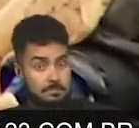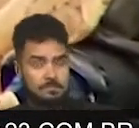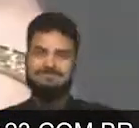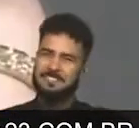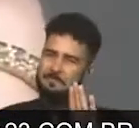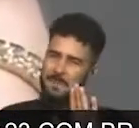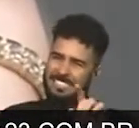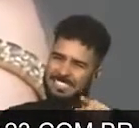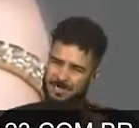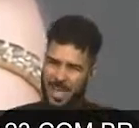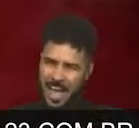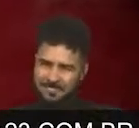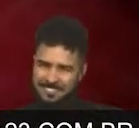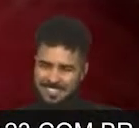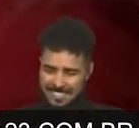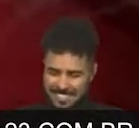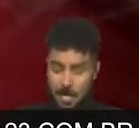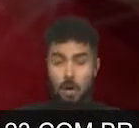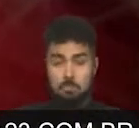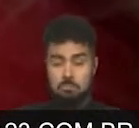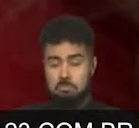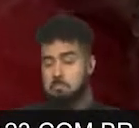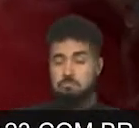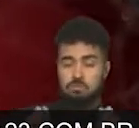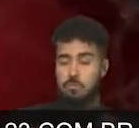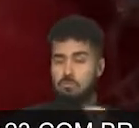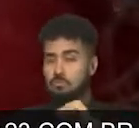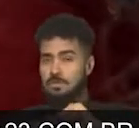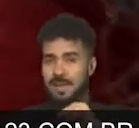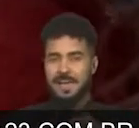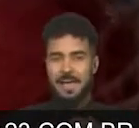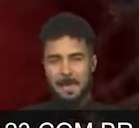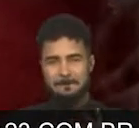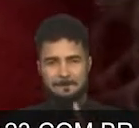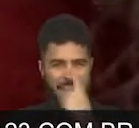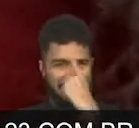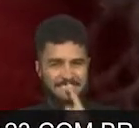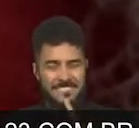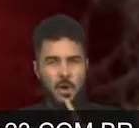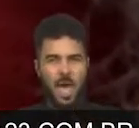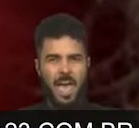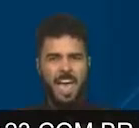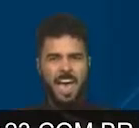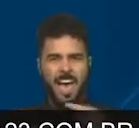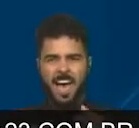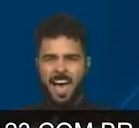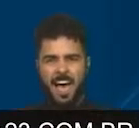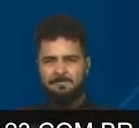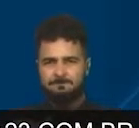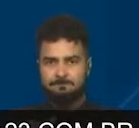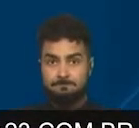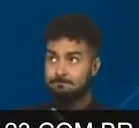essa realidade pode ser mudada de repente, quando o perfil do usuário é hackeado. A